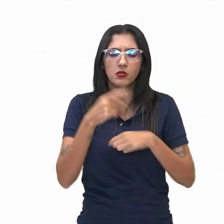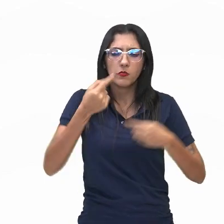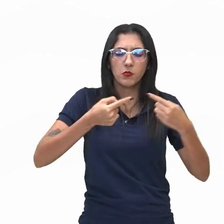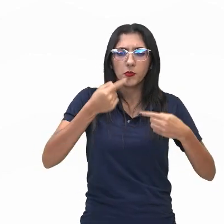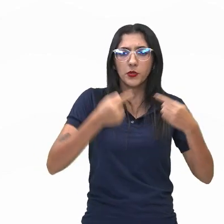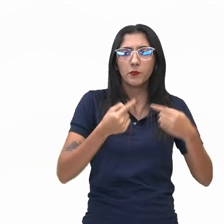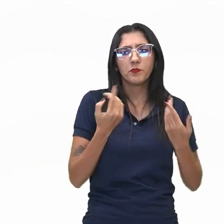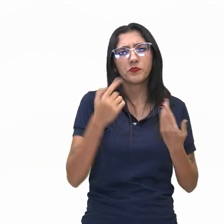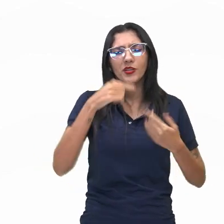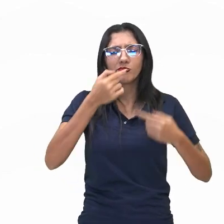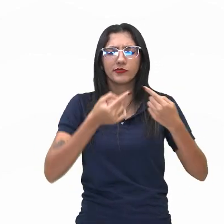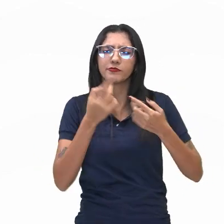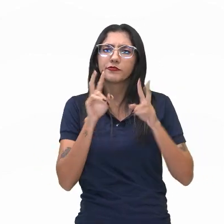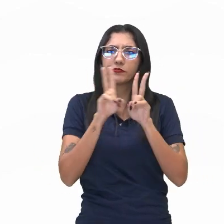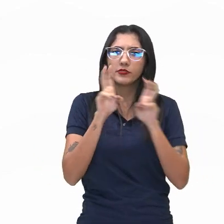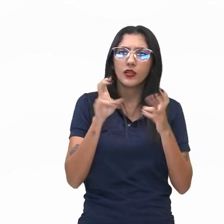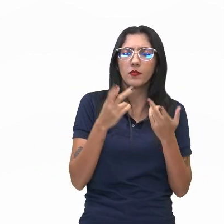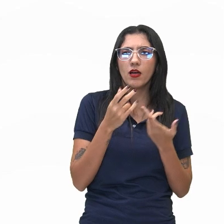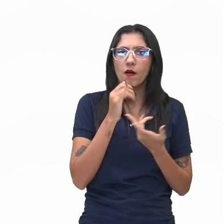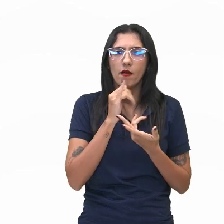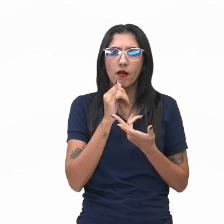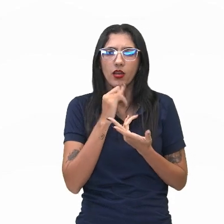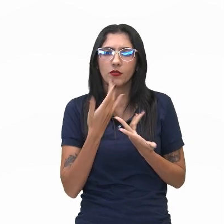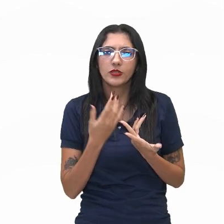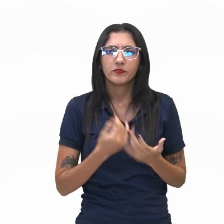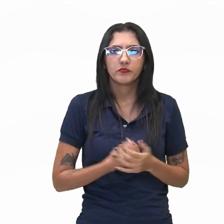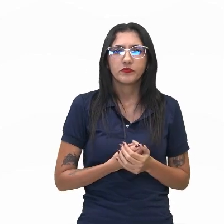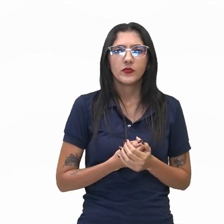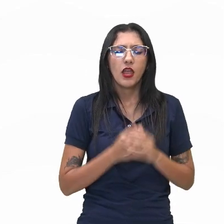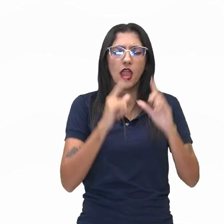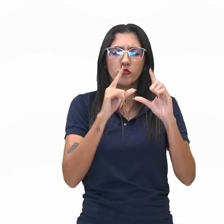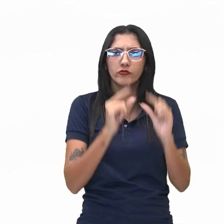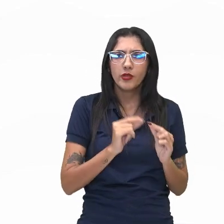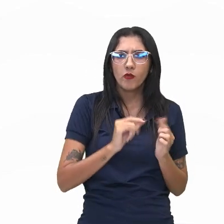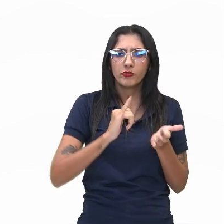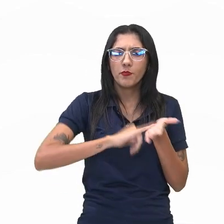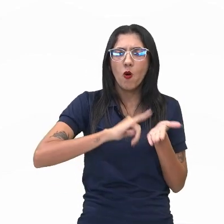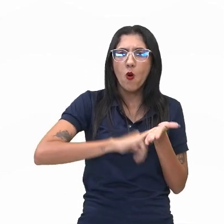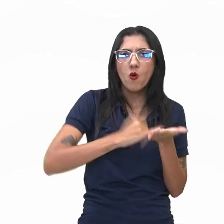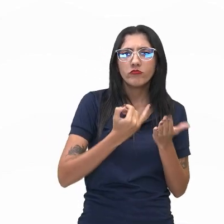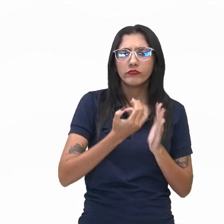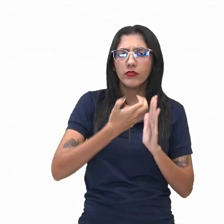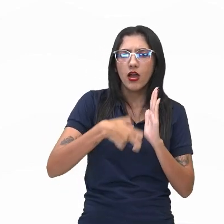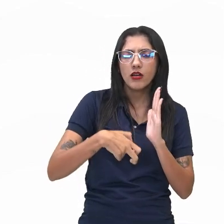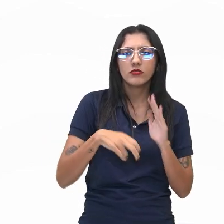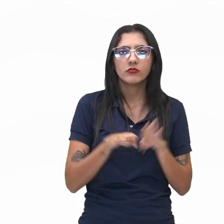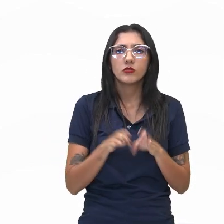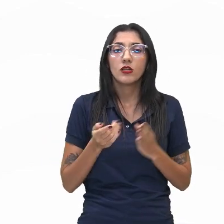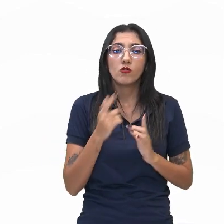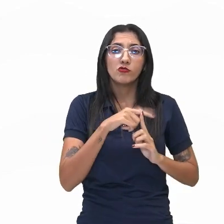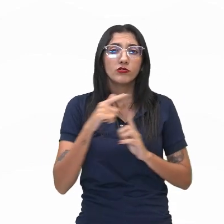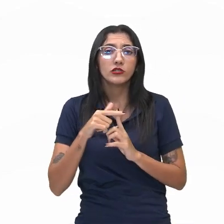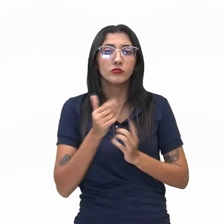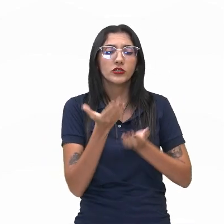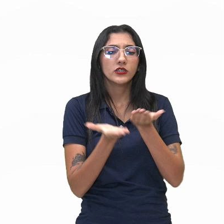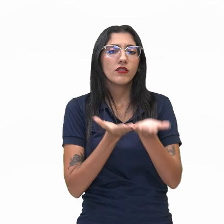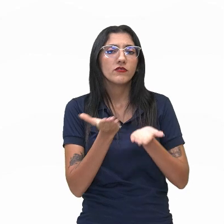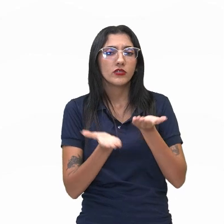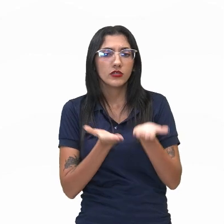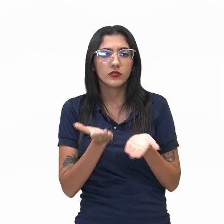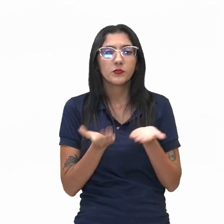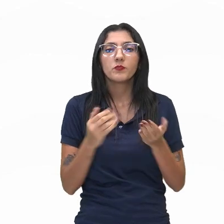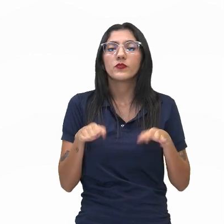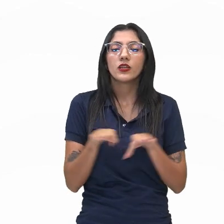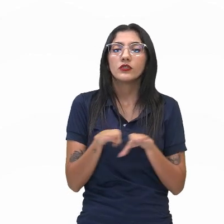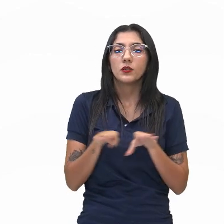acabam discutindo o quê? Temas como uma redução de tarifas, né, os tipos de serviços que ocorrem e também